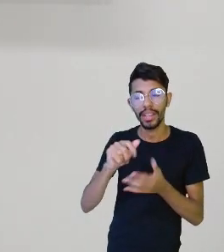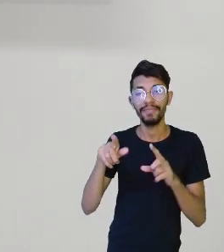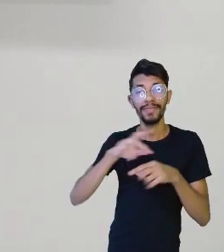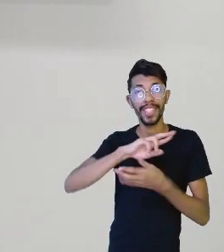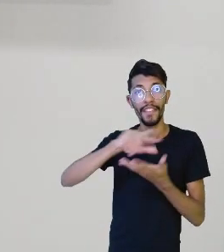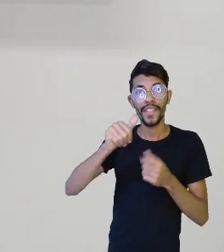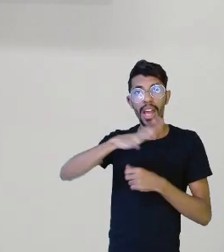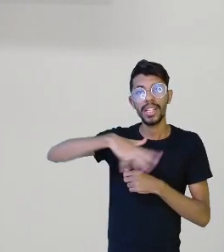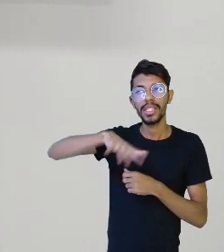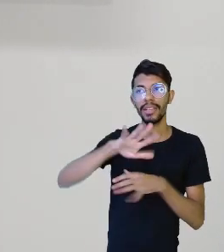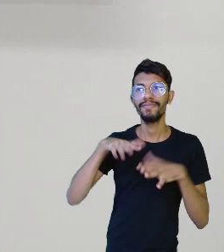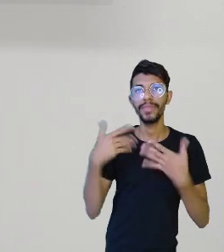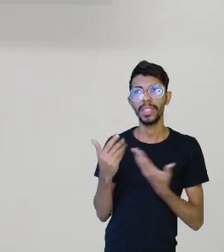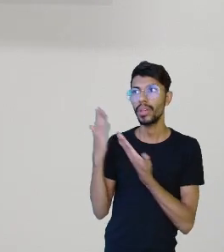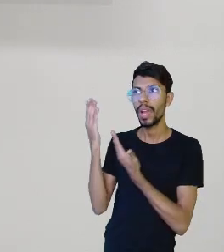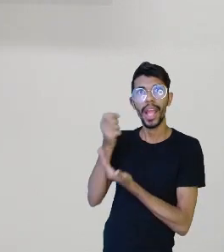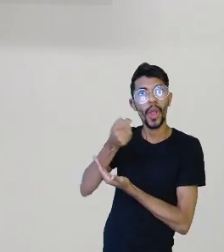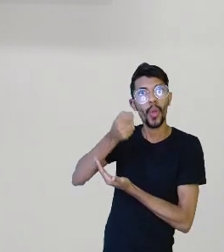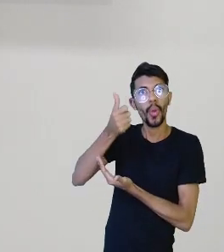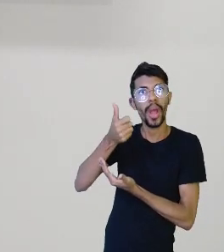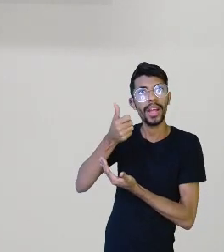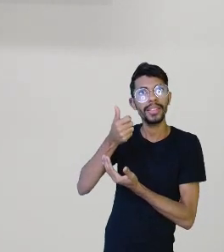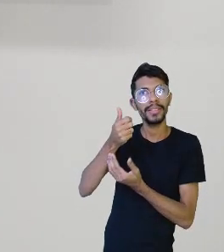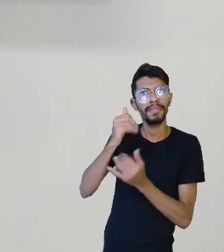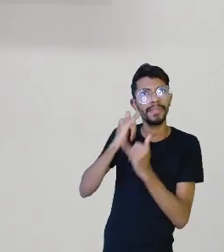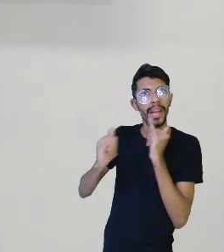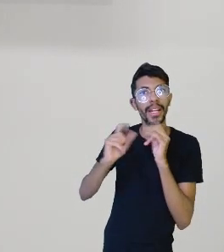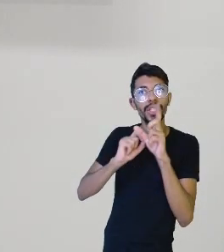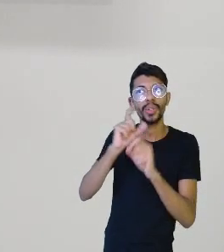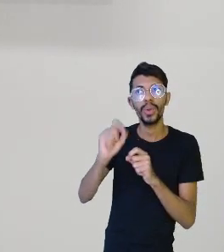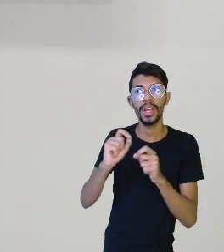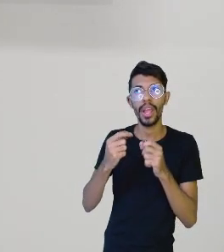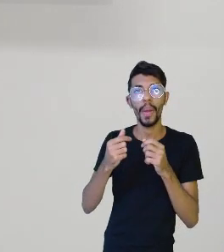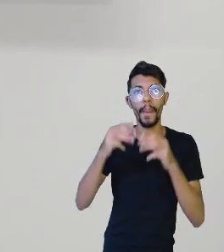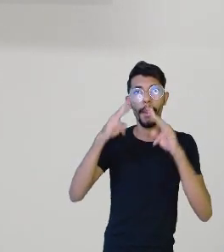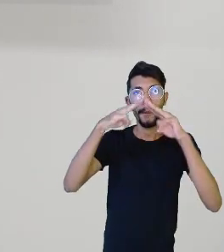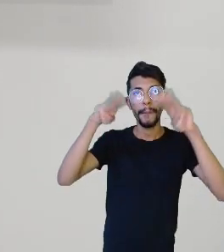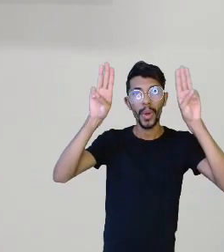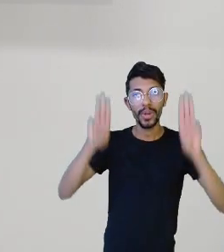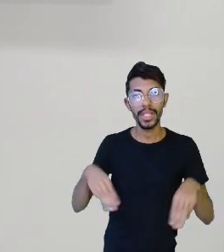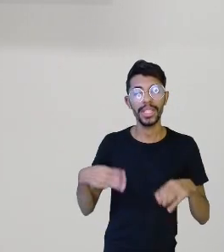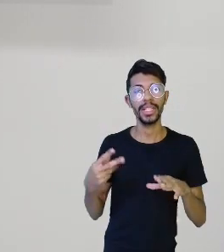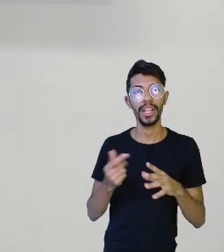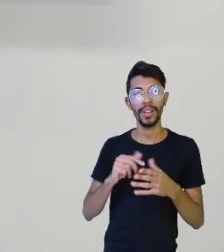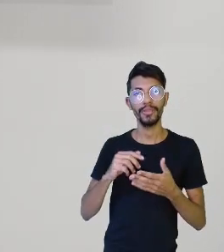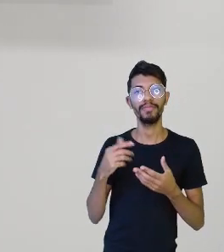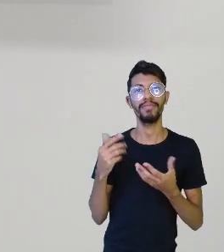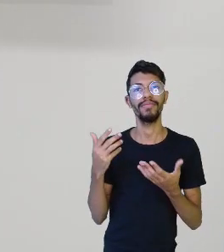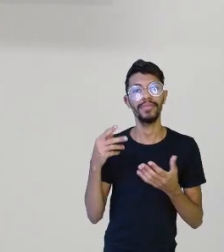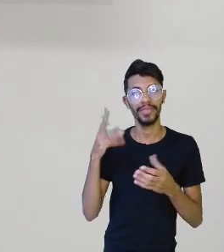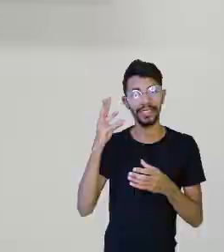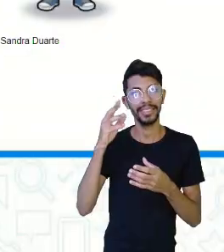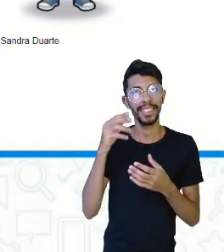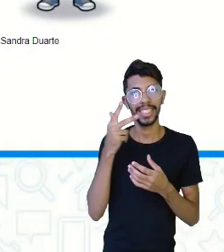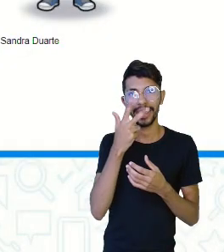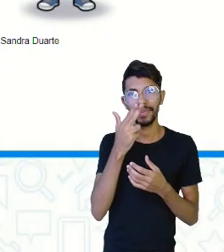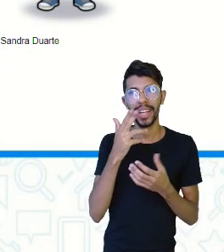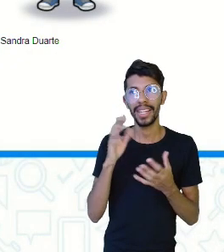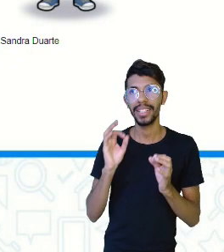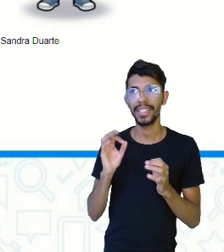de conhecimentos que nós temos aqui na nossa cidade. É um monumento histórico muito importante. O